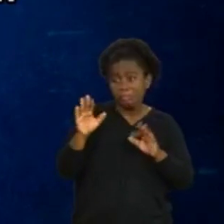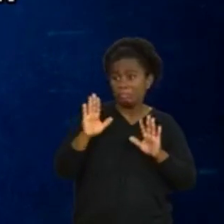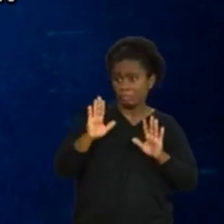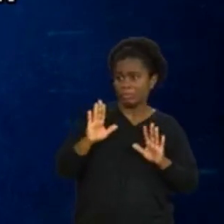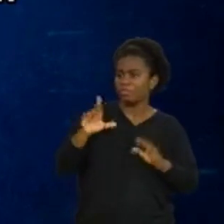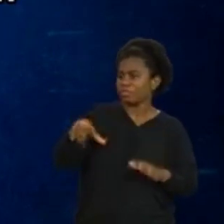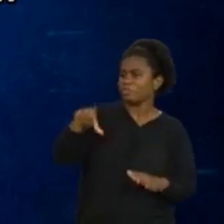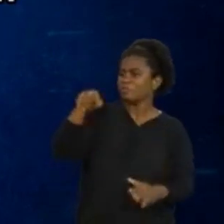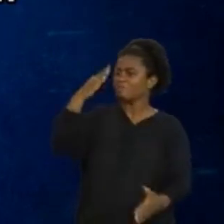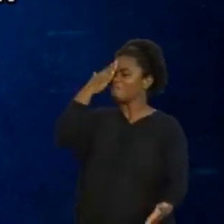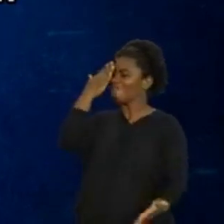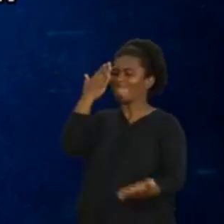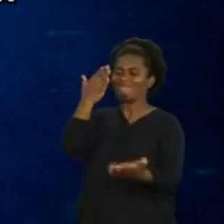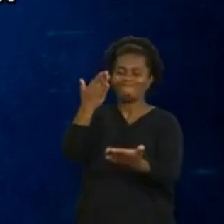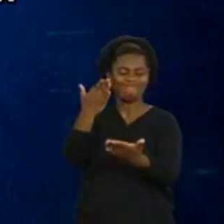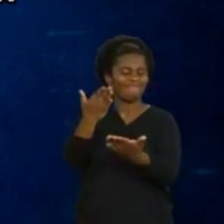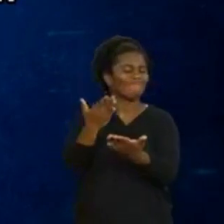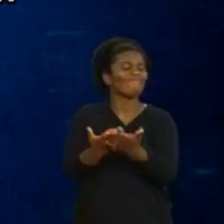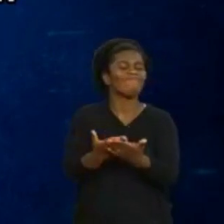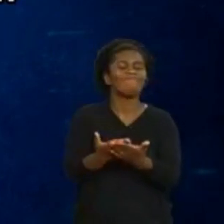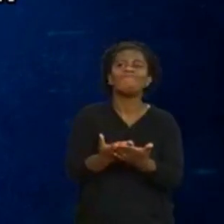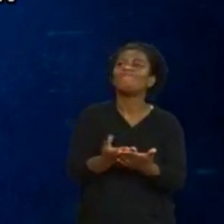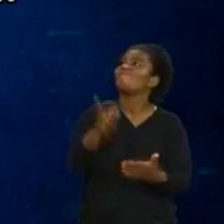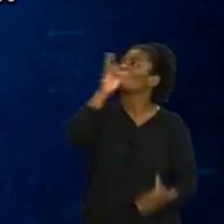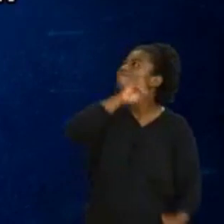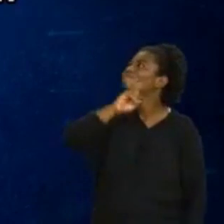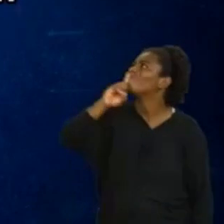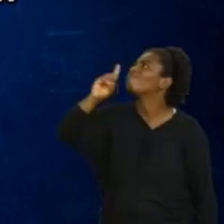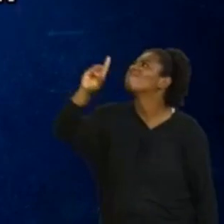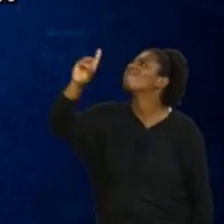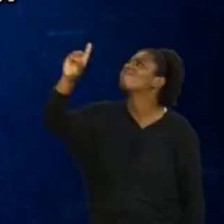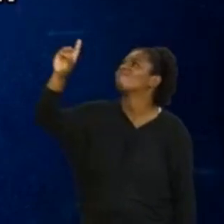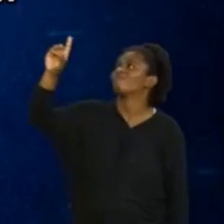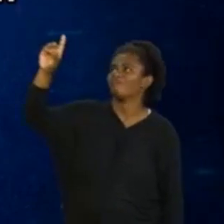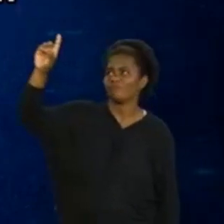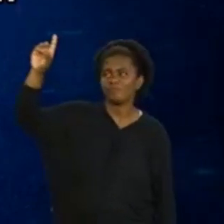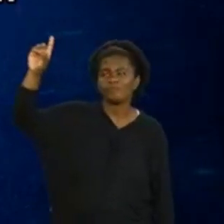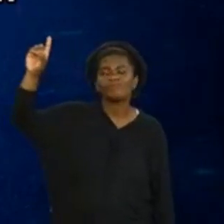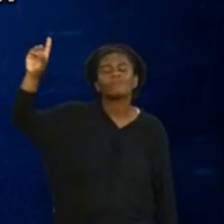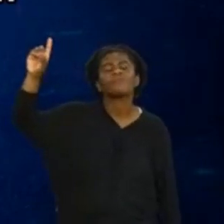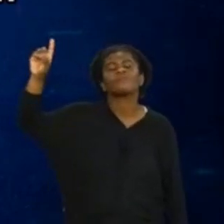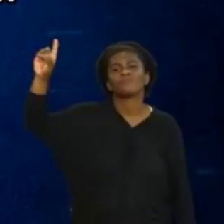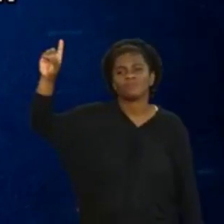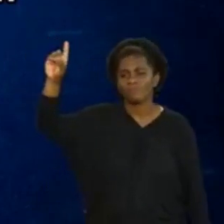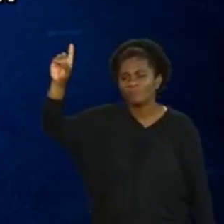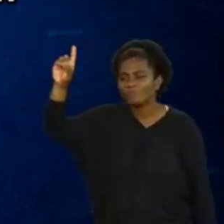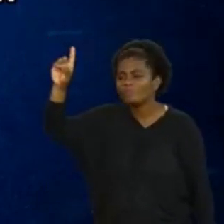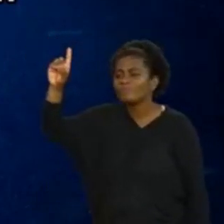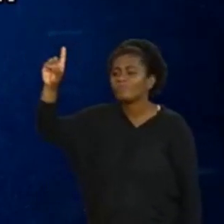mas prefiro confiar sem entender.